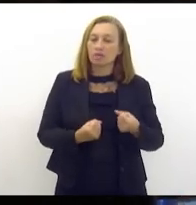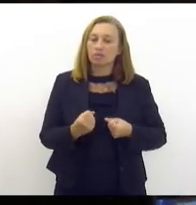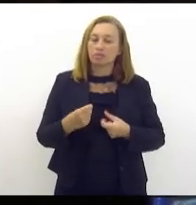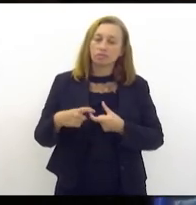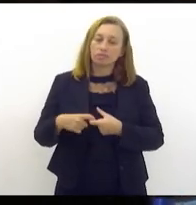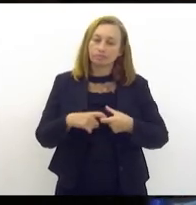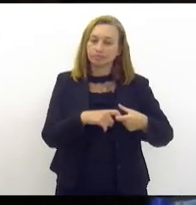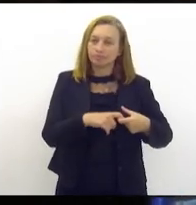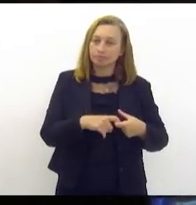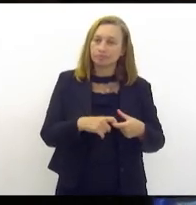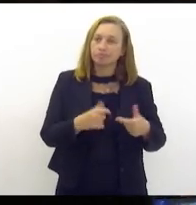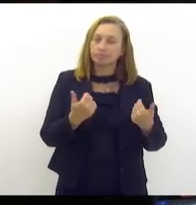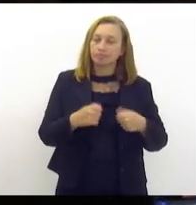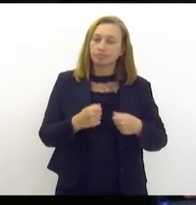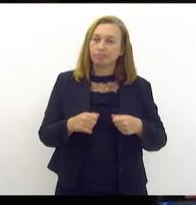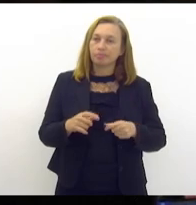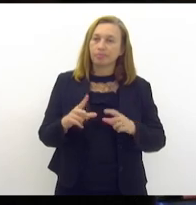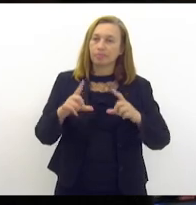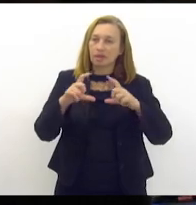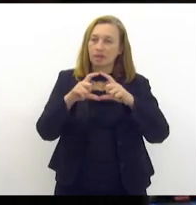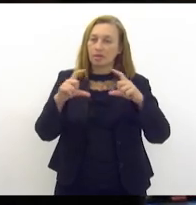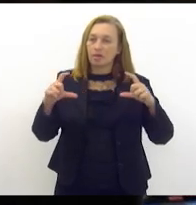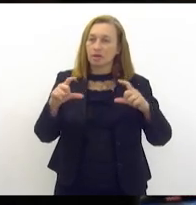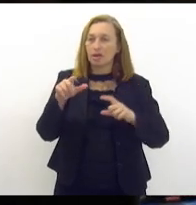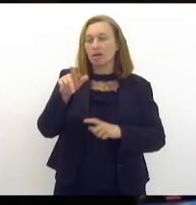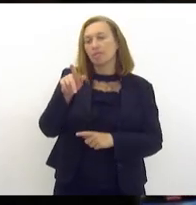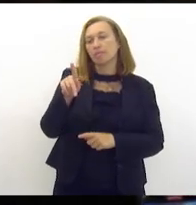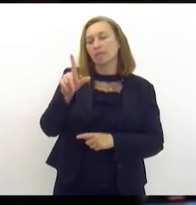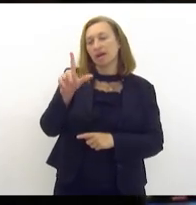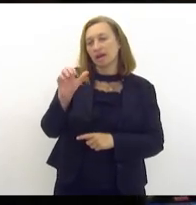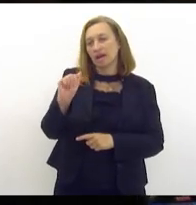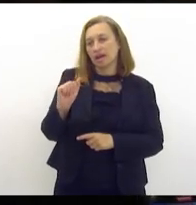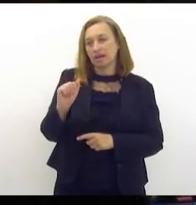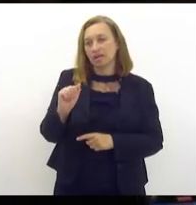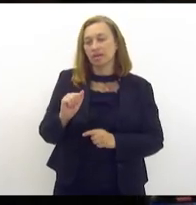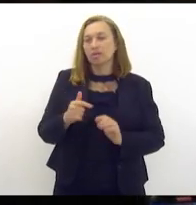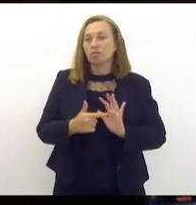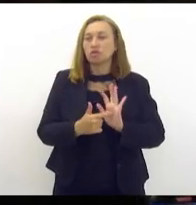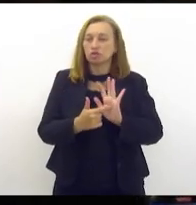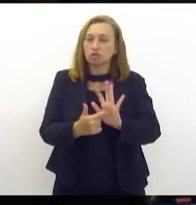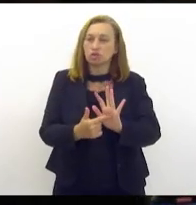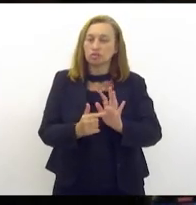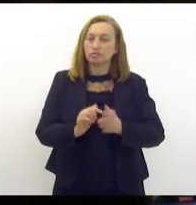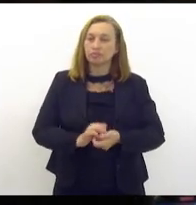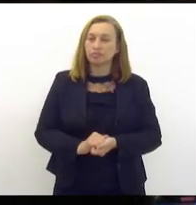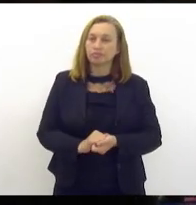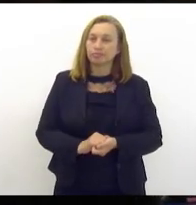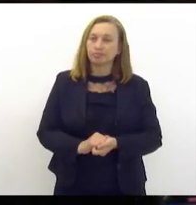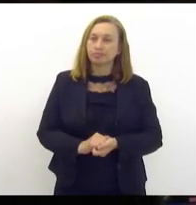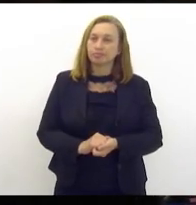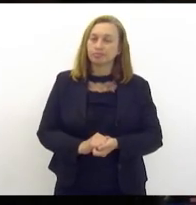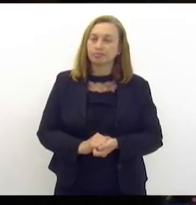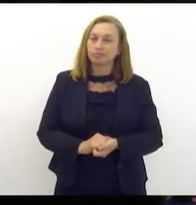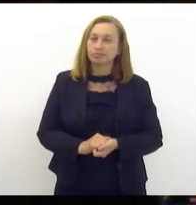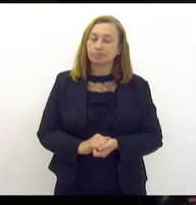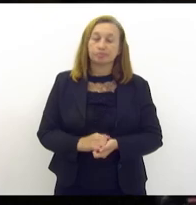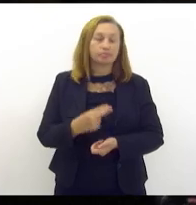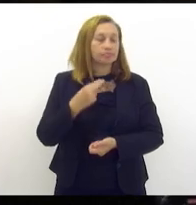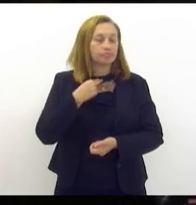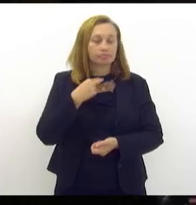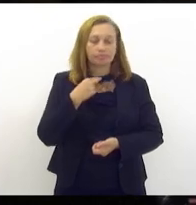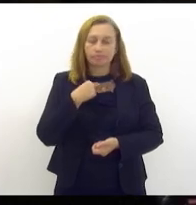o reboque tem que ter uma placa ali bem visível dizendo que eles não